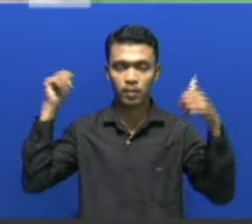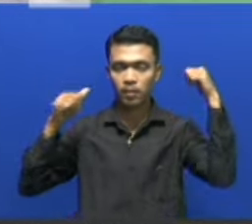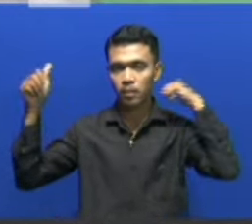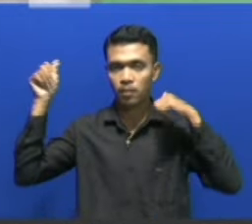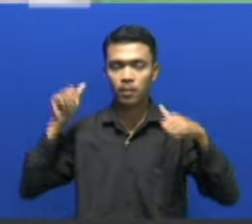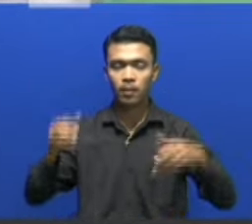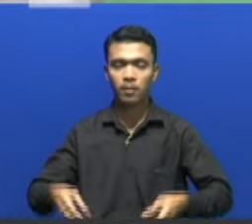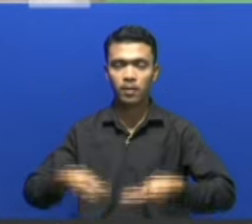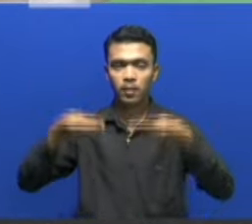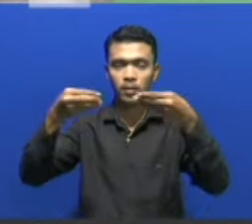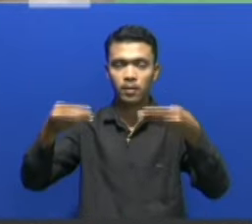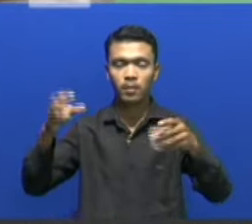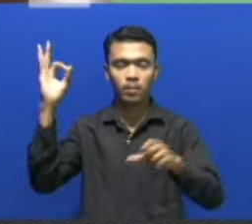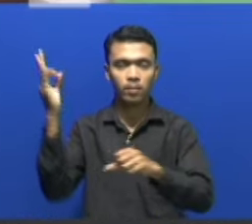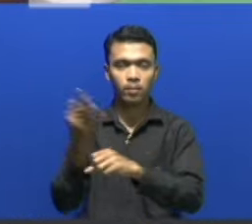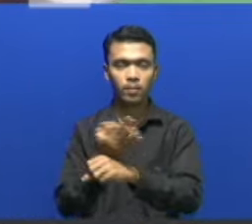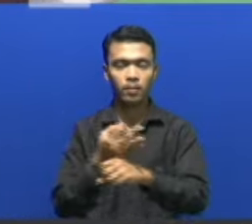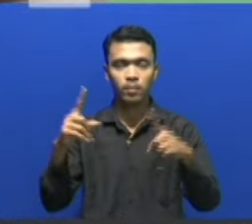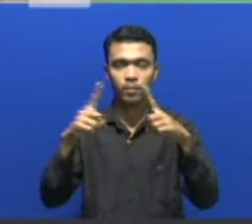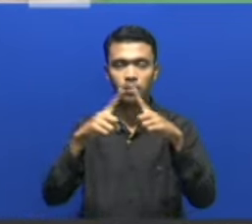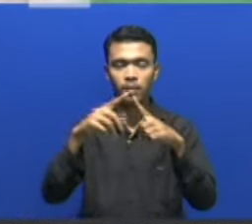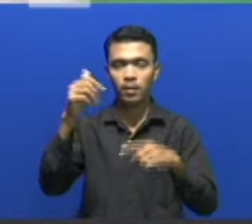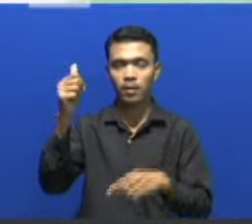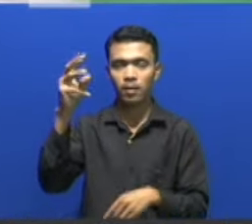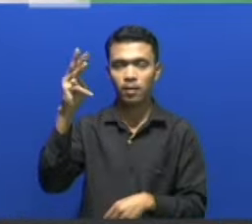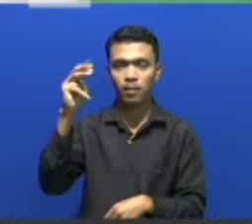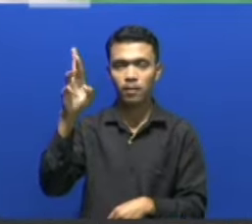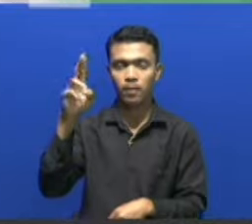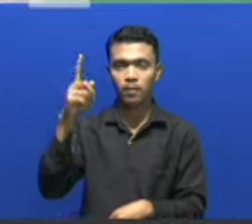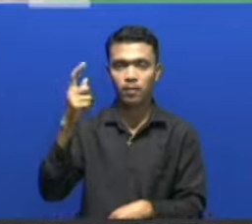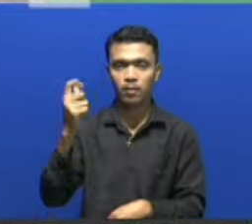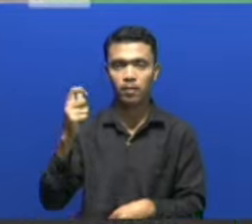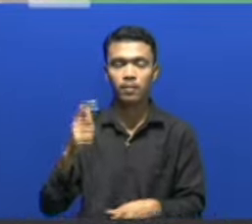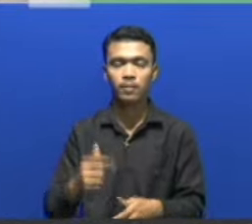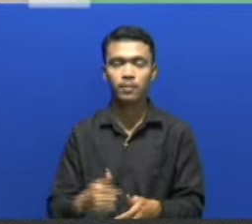dokumento resistensi ba iha arkivo museum resistensi obrigado ba oportunidade